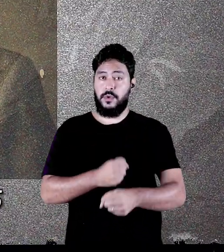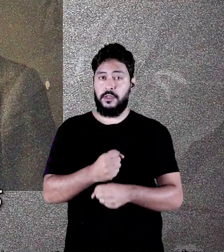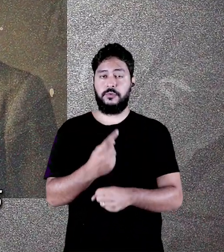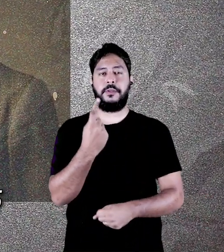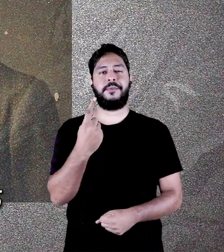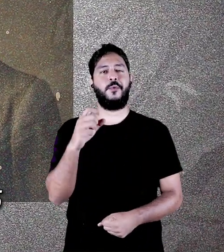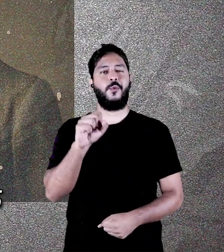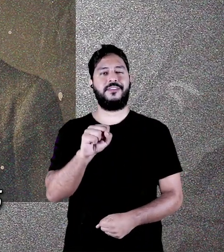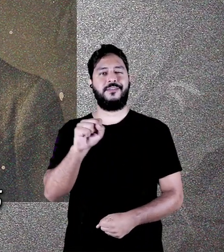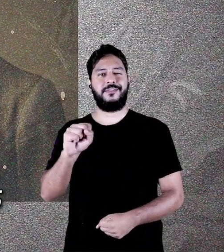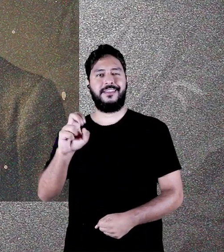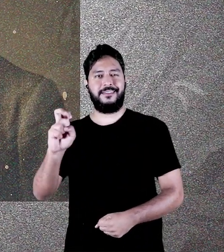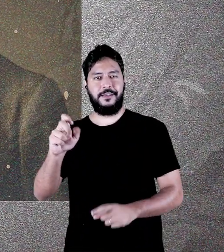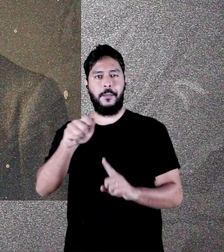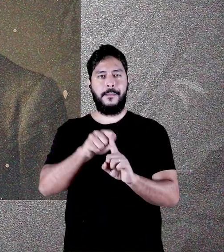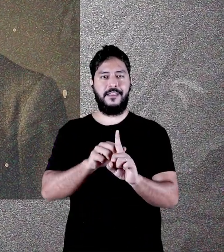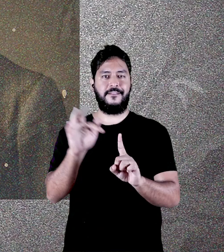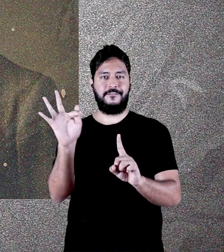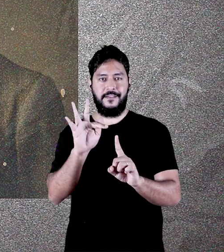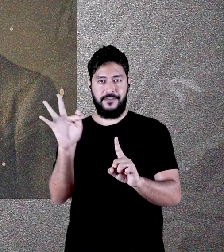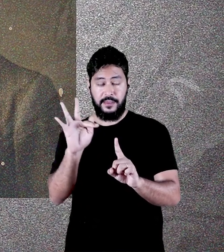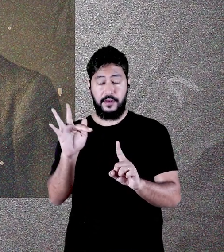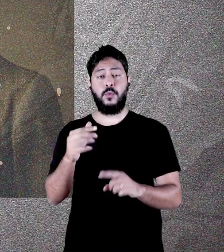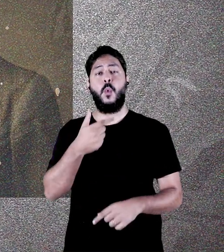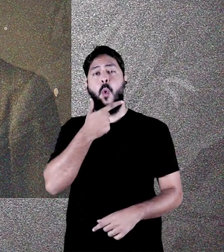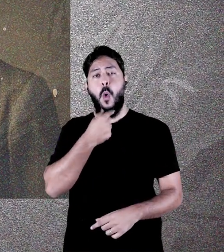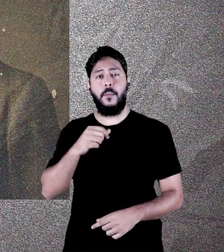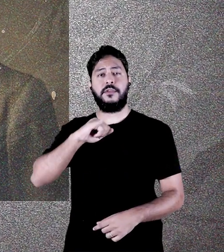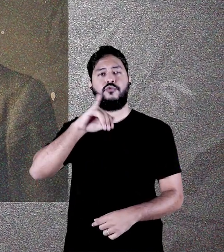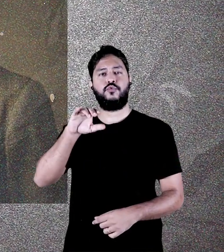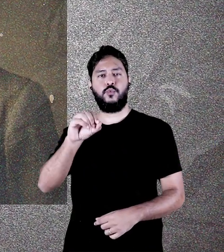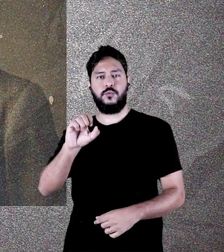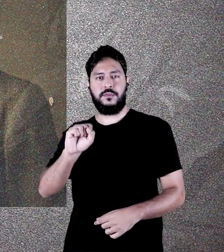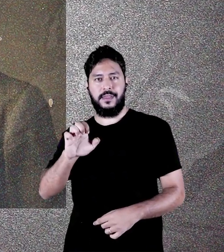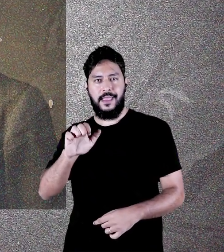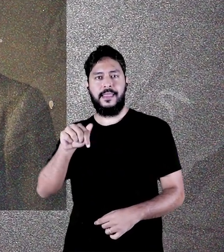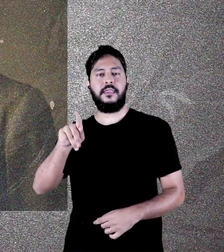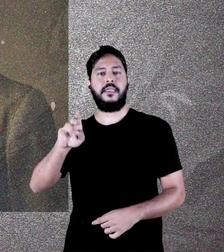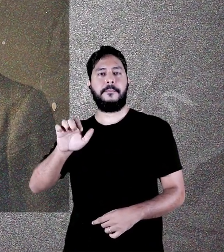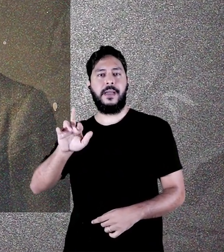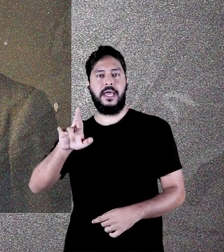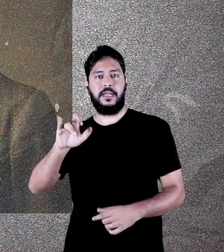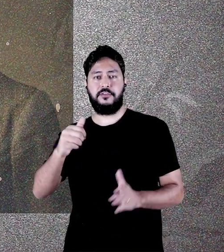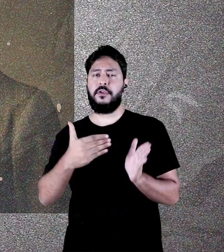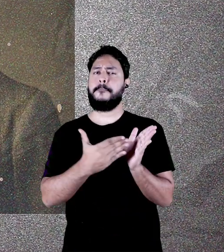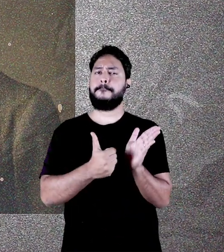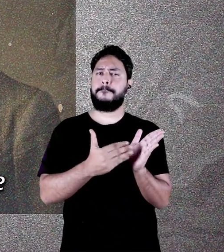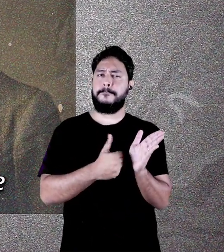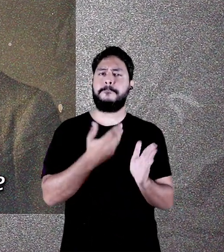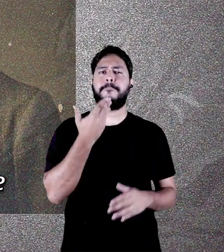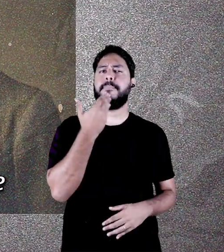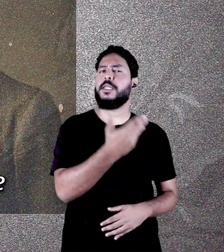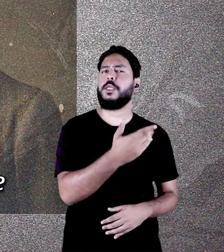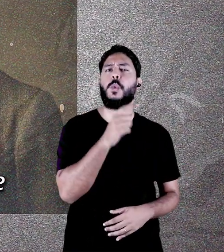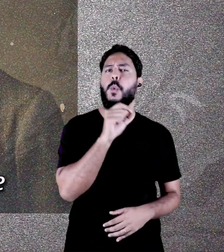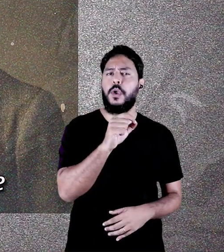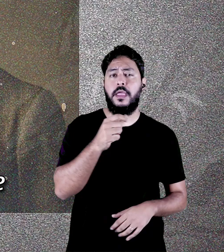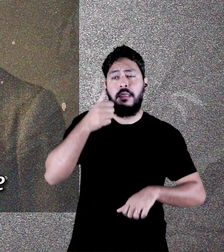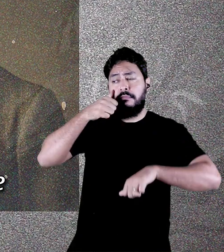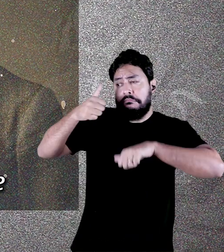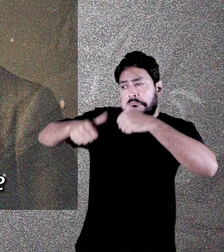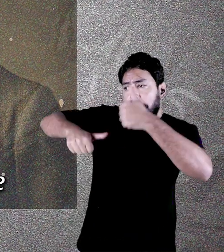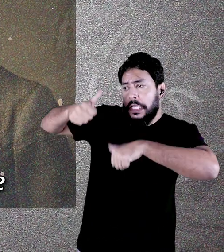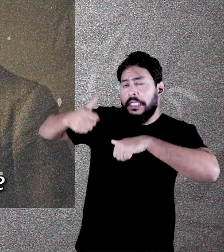de 1885, foi protocolada por José Sebastião Guimarães a apelação civil que buscava a revisão da sentença